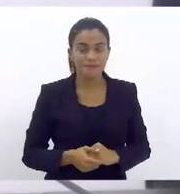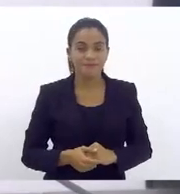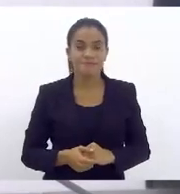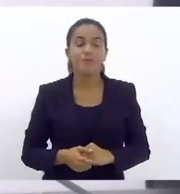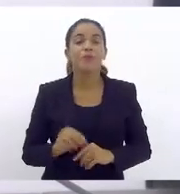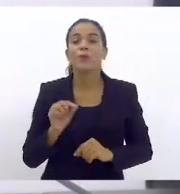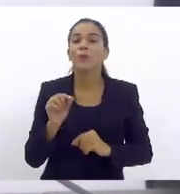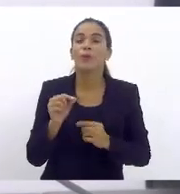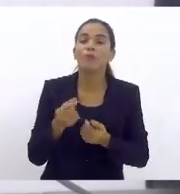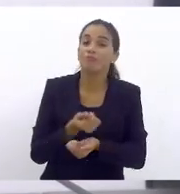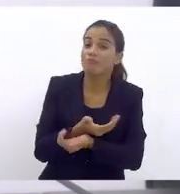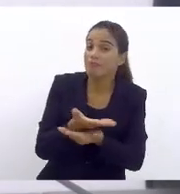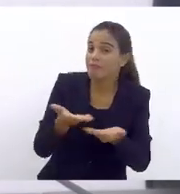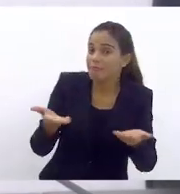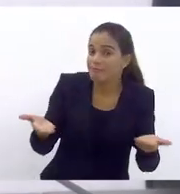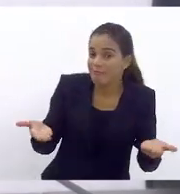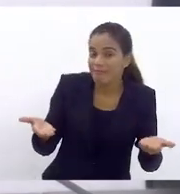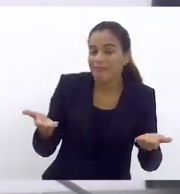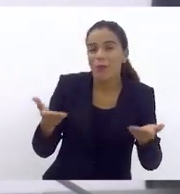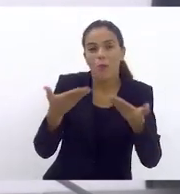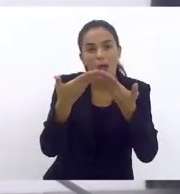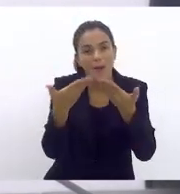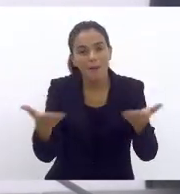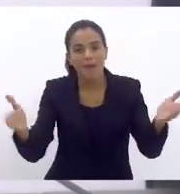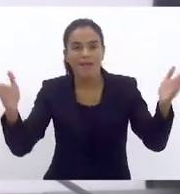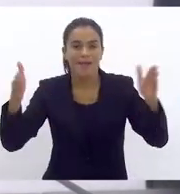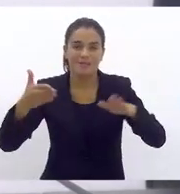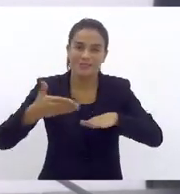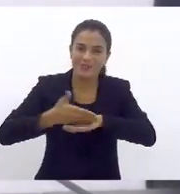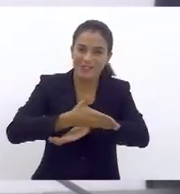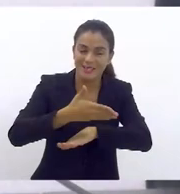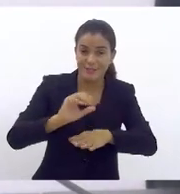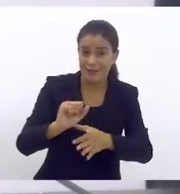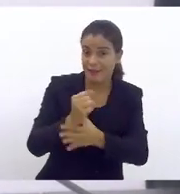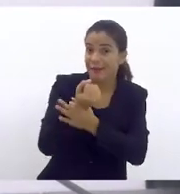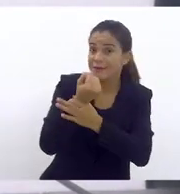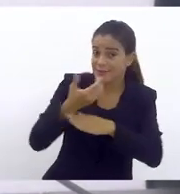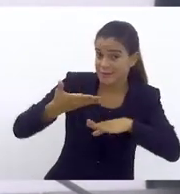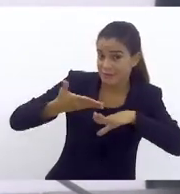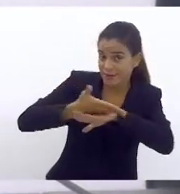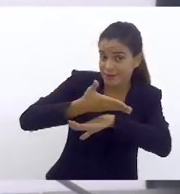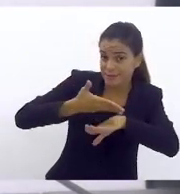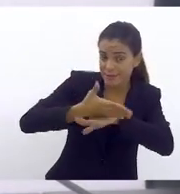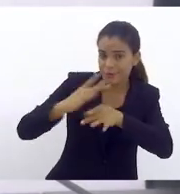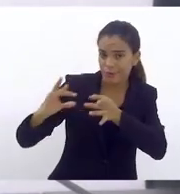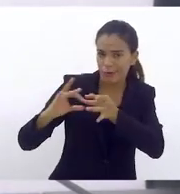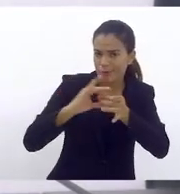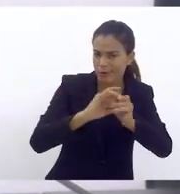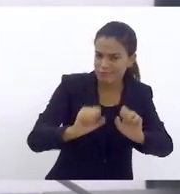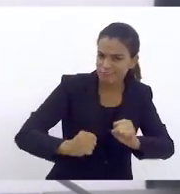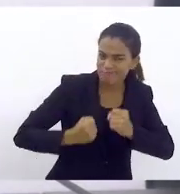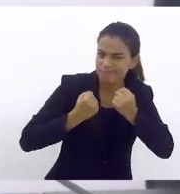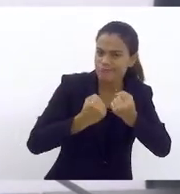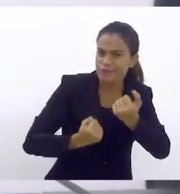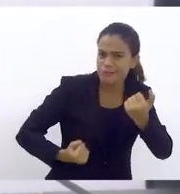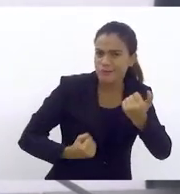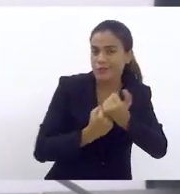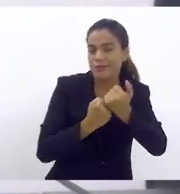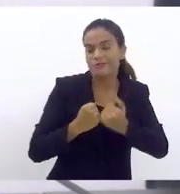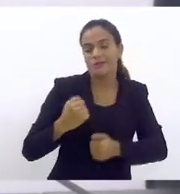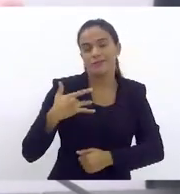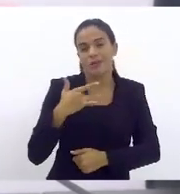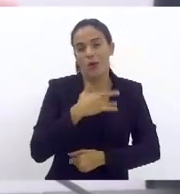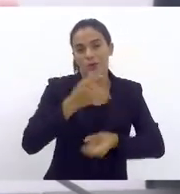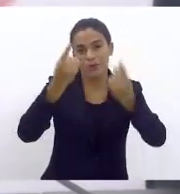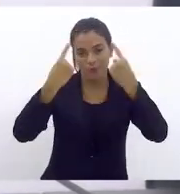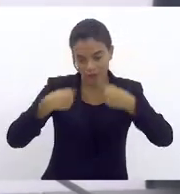trazendo portanto então amperação do acesso e garantia do acesso no contexto do fortalecimento da Saúde Universal